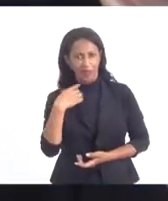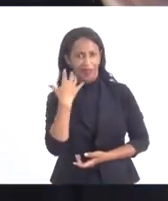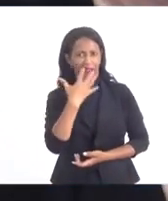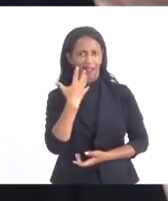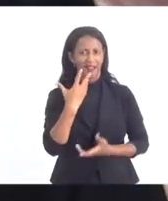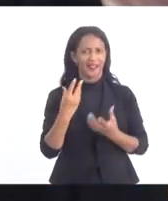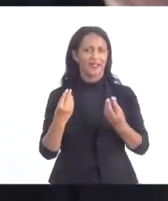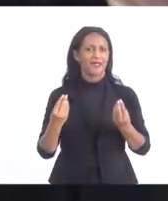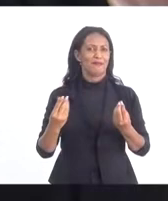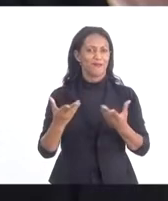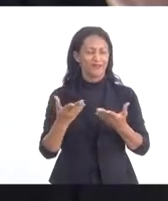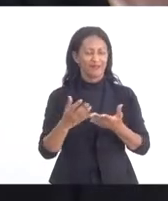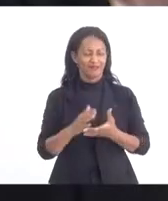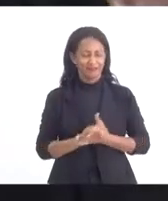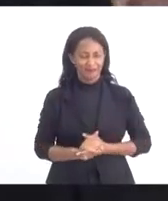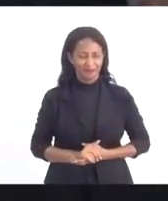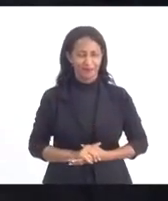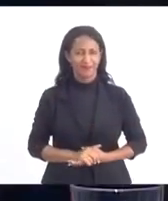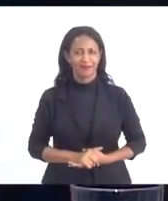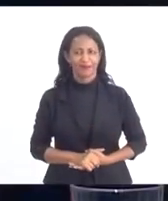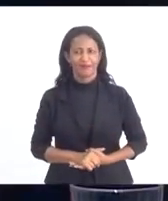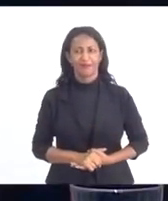muito.